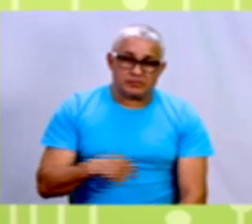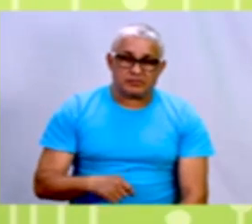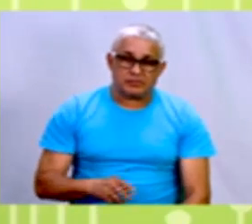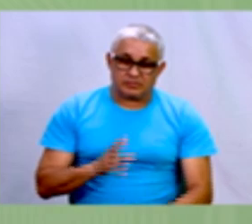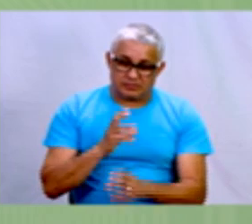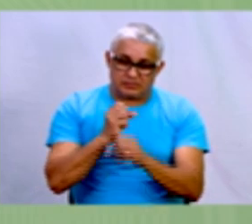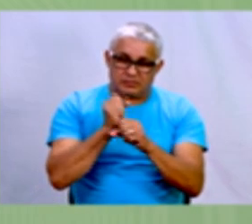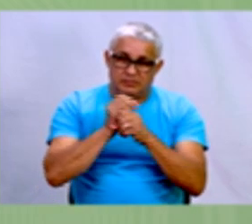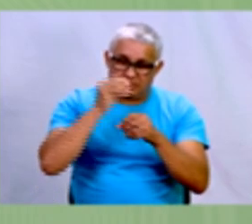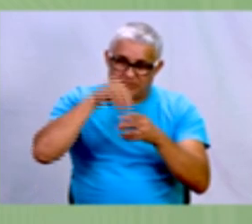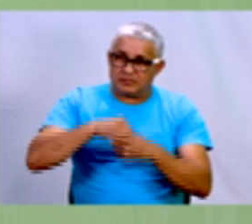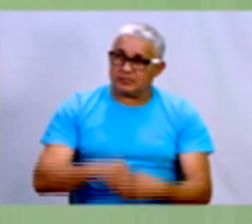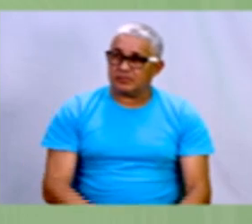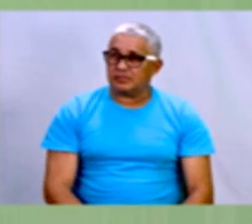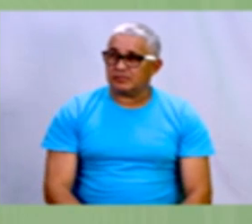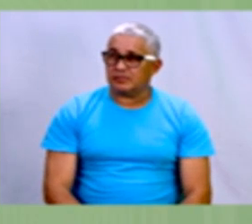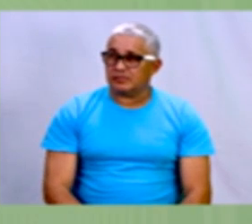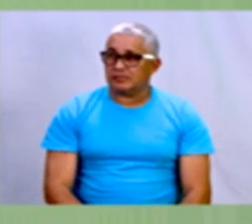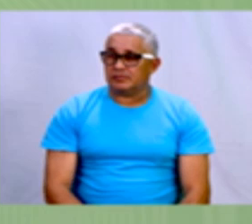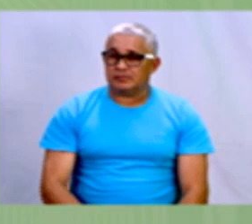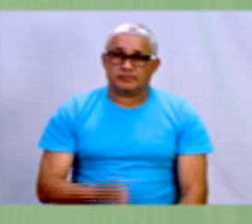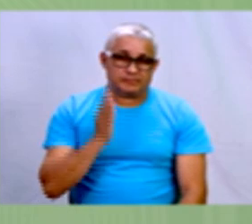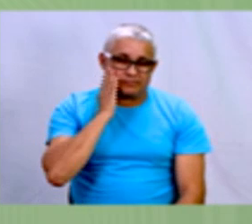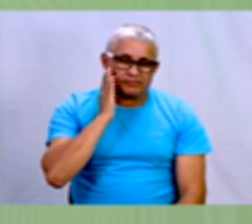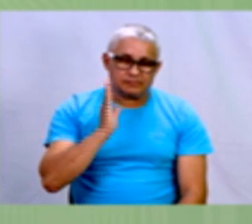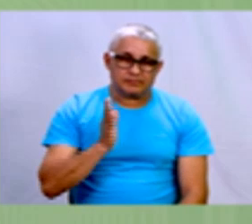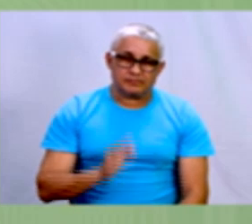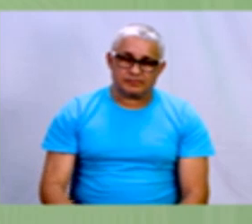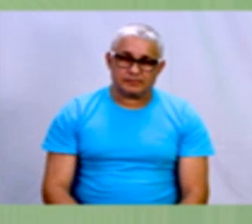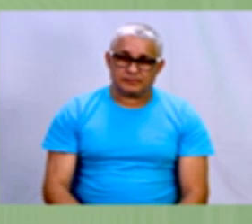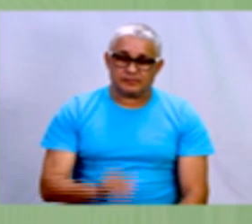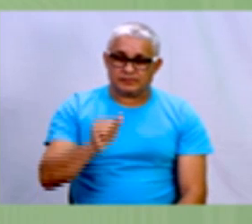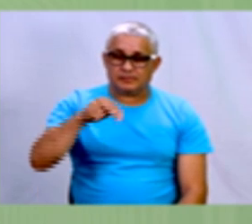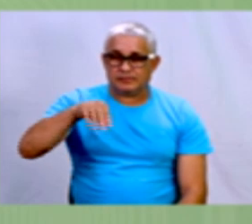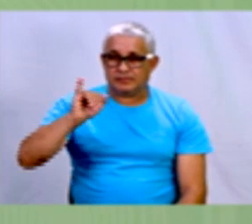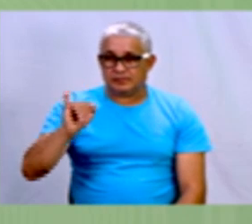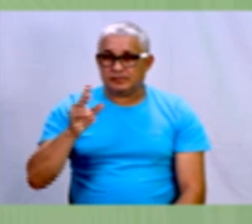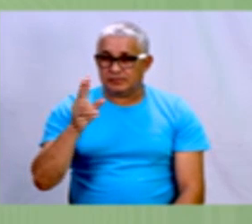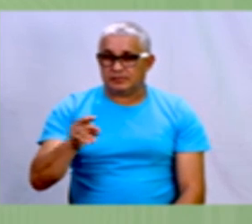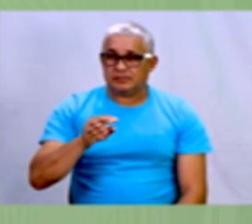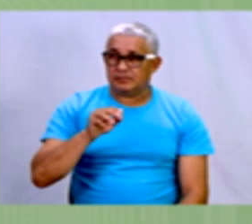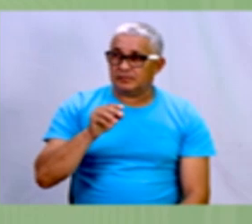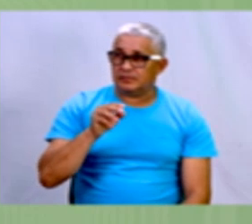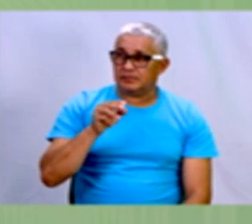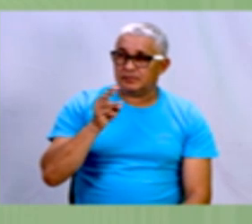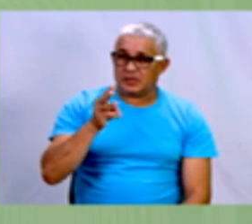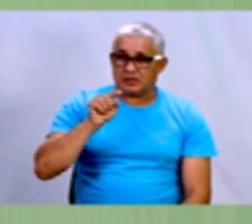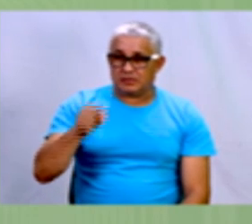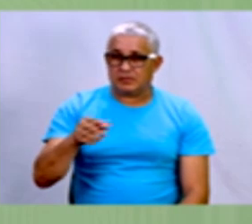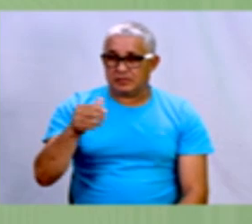fórmula. A gente já sabe que o valor de ANI é igual a